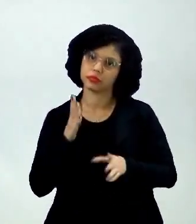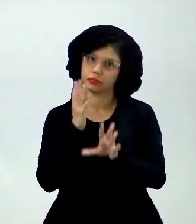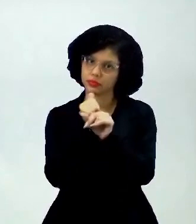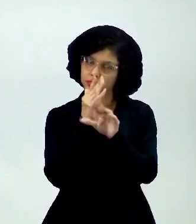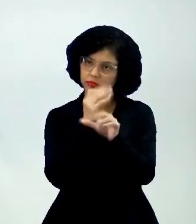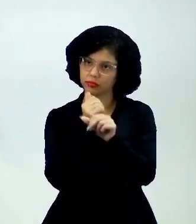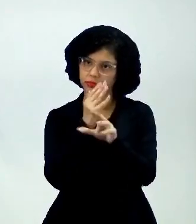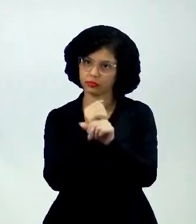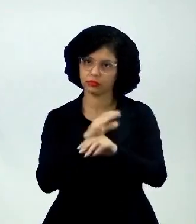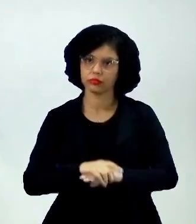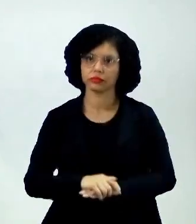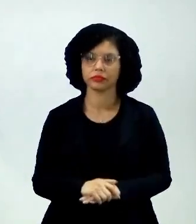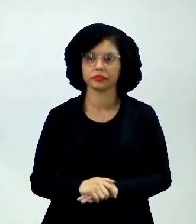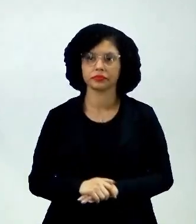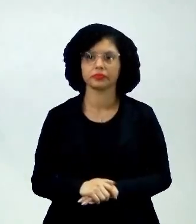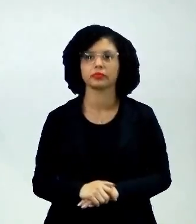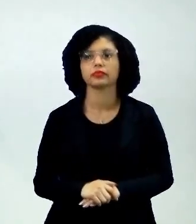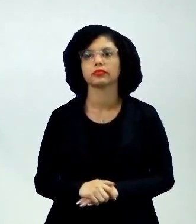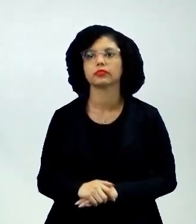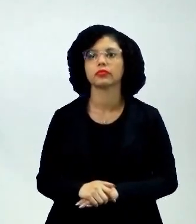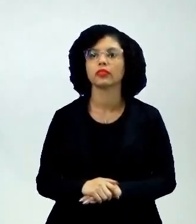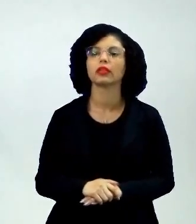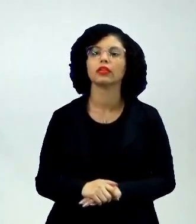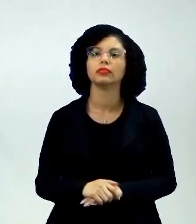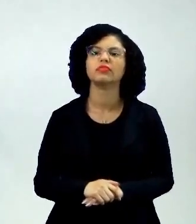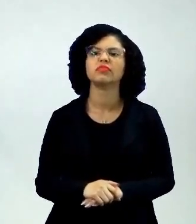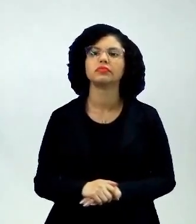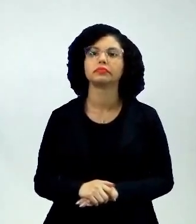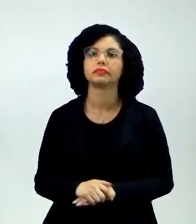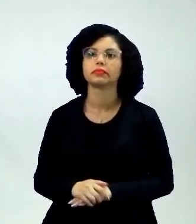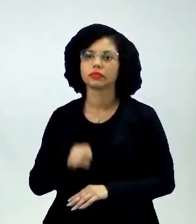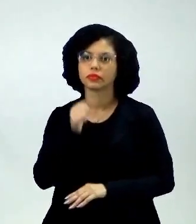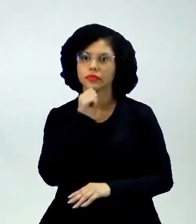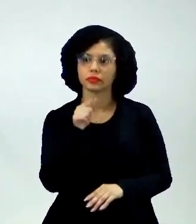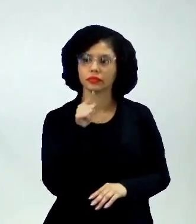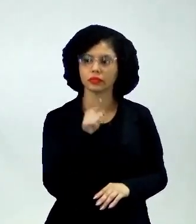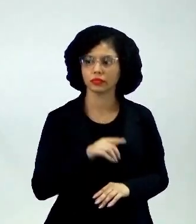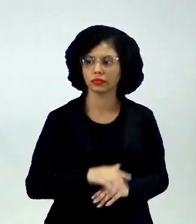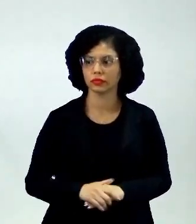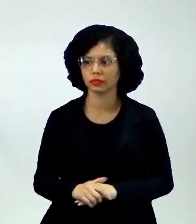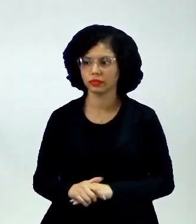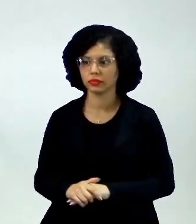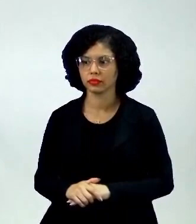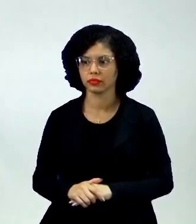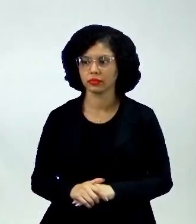a soma dos lados, eu